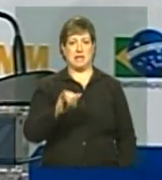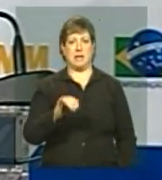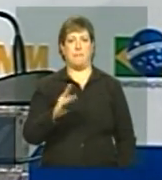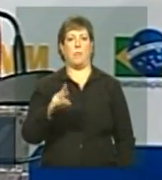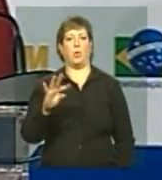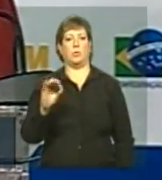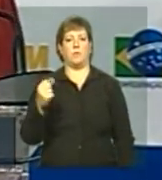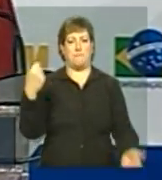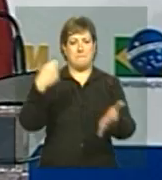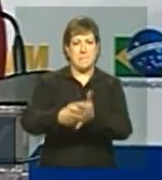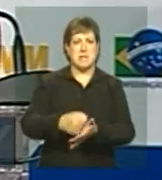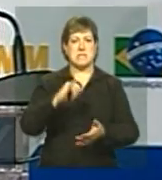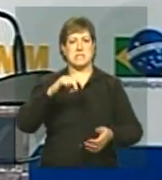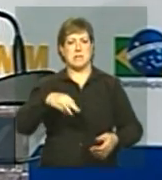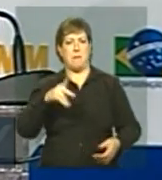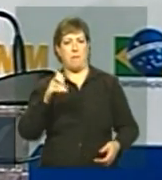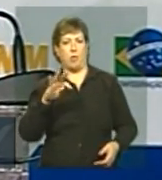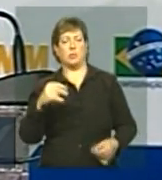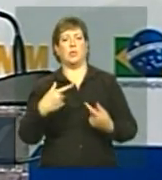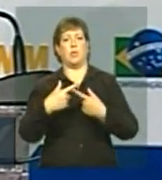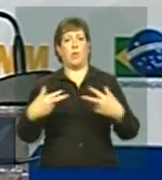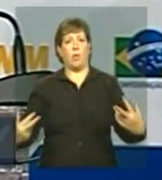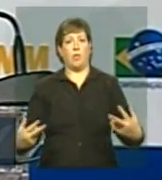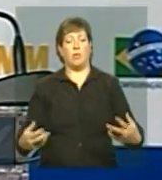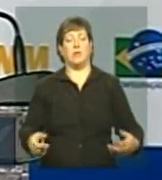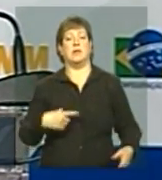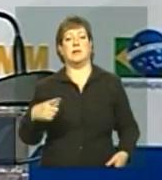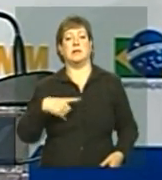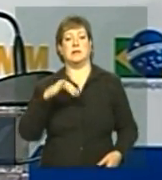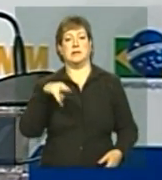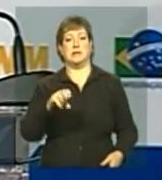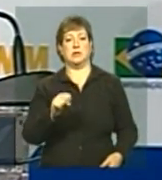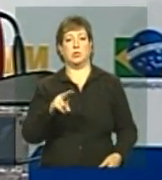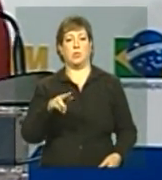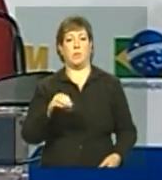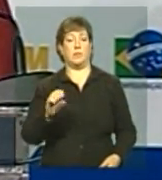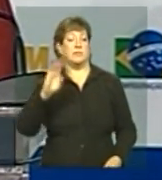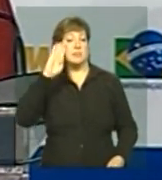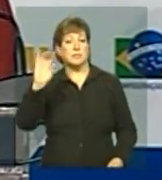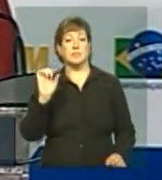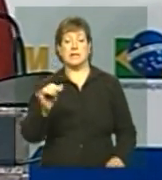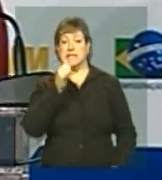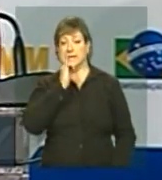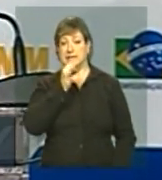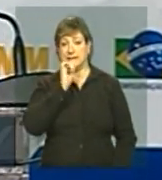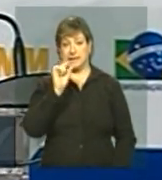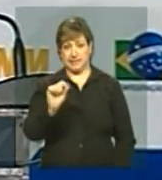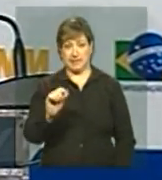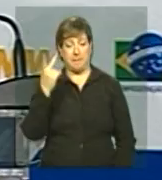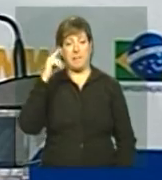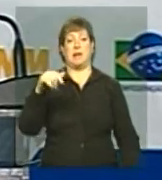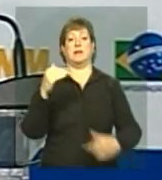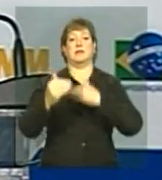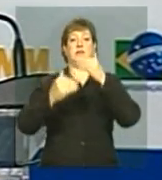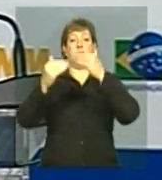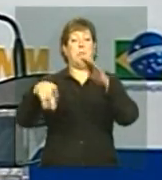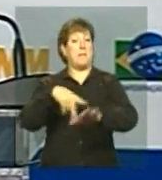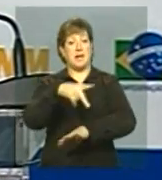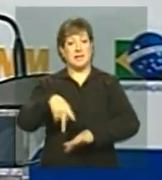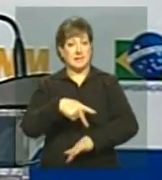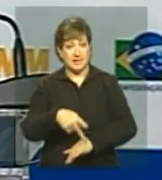nós tributamos insumos fundamentais, por exemplo, para o desenvolvimento do